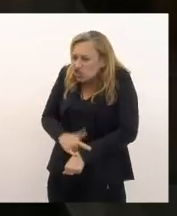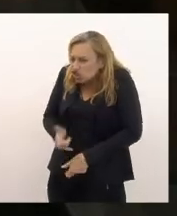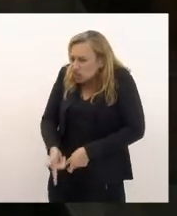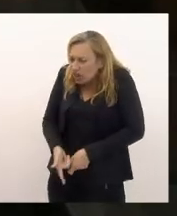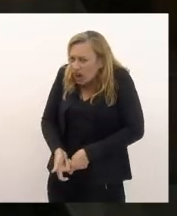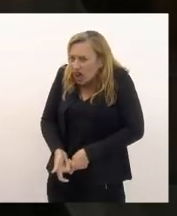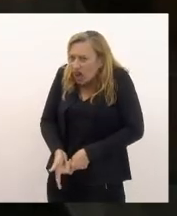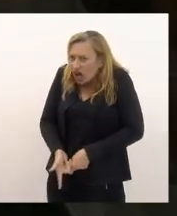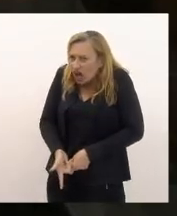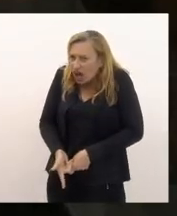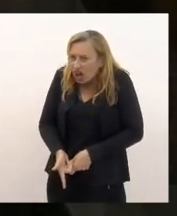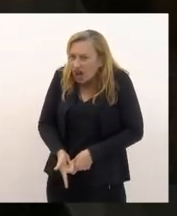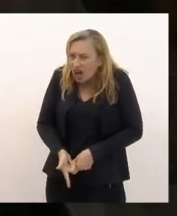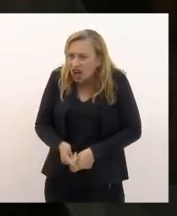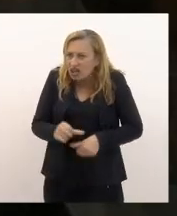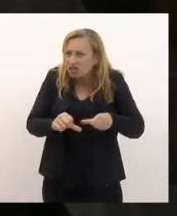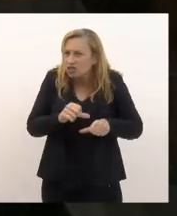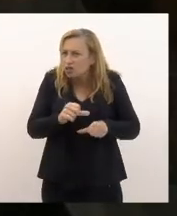se transportam no banheiro?